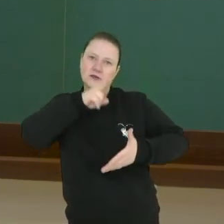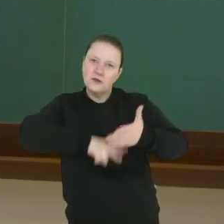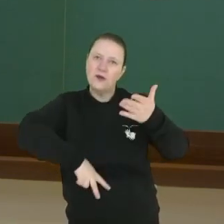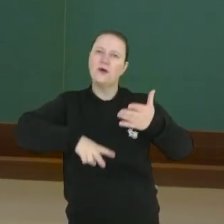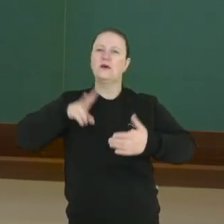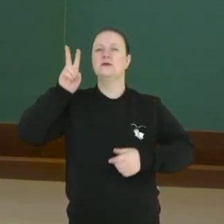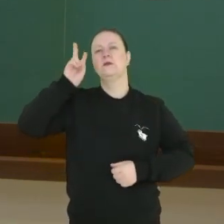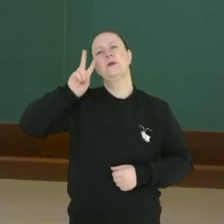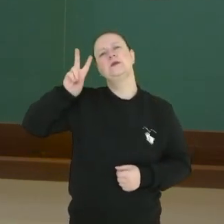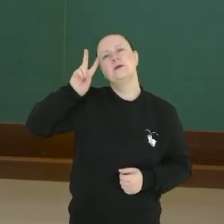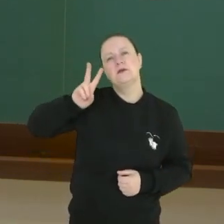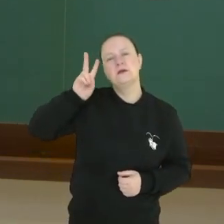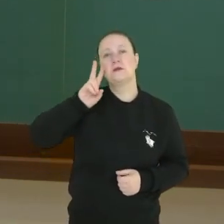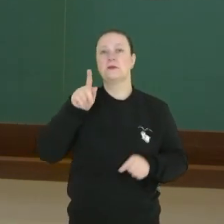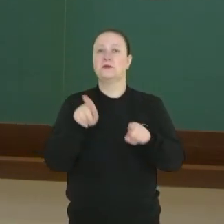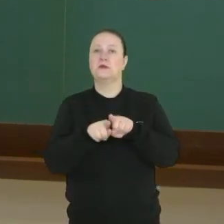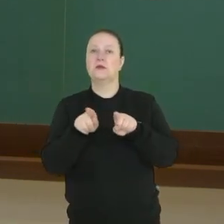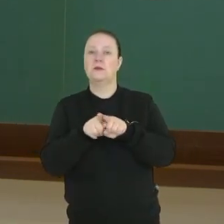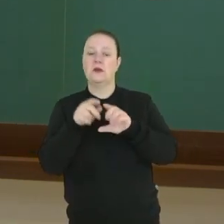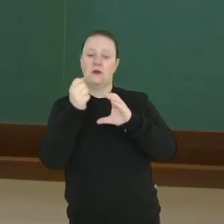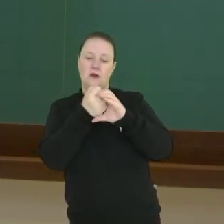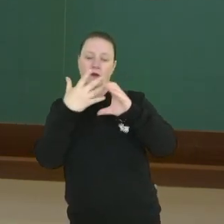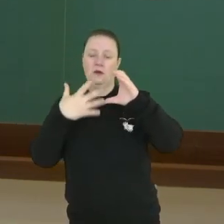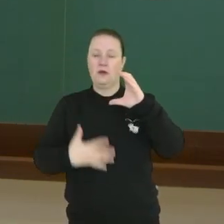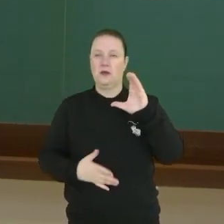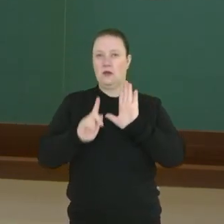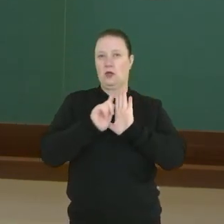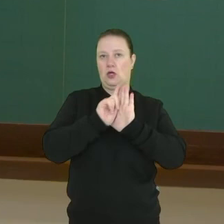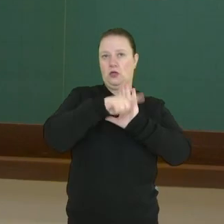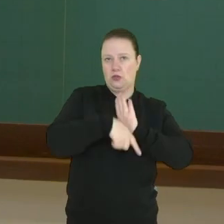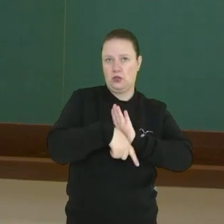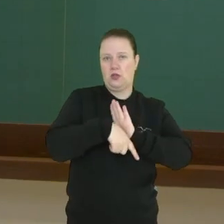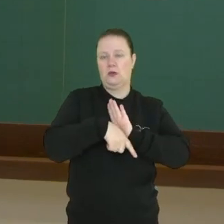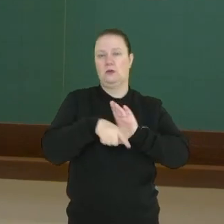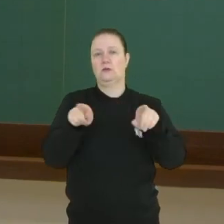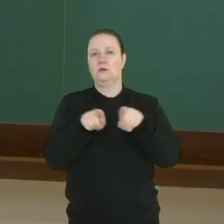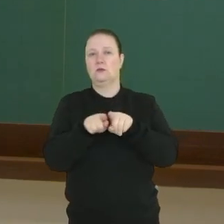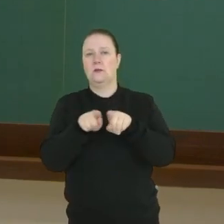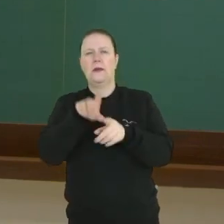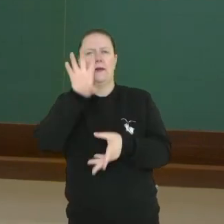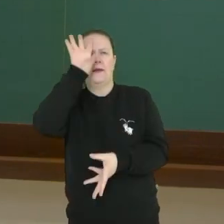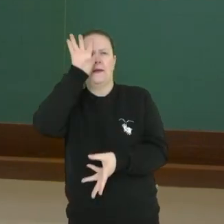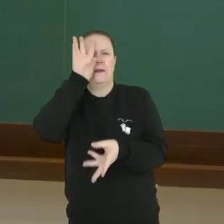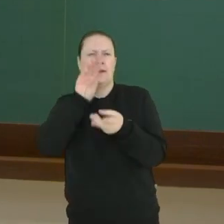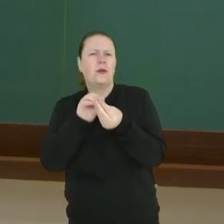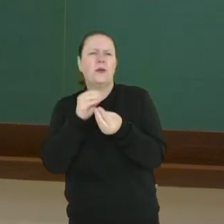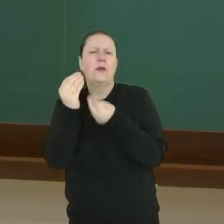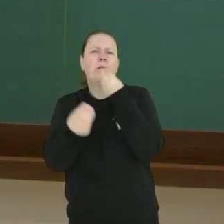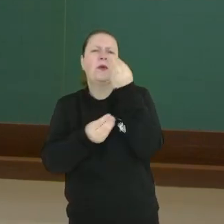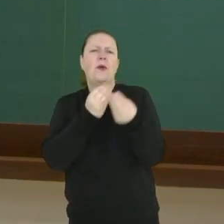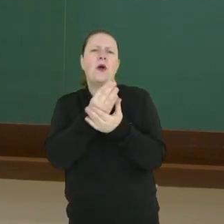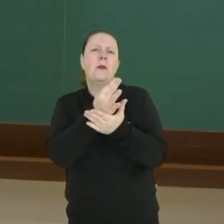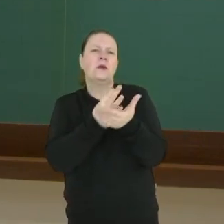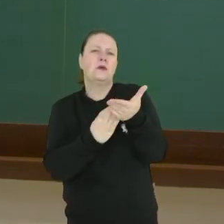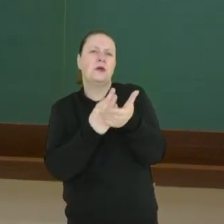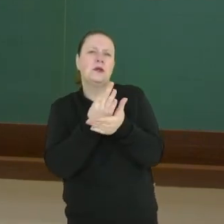caso, conhecemos então algumas características do gênero e compreendemos como esses textos preservam muito as